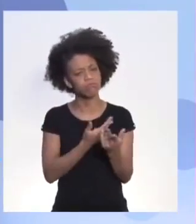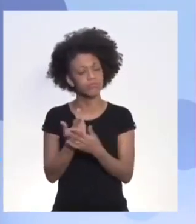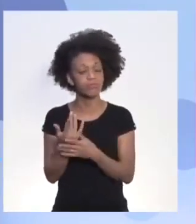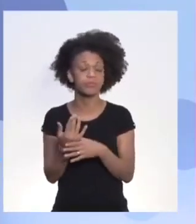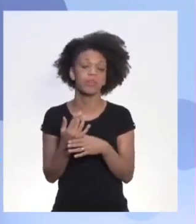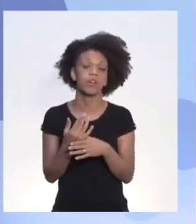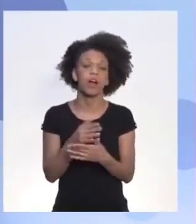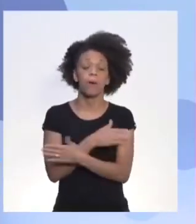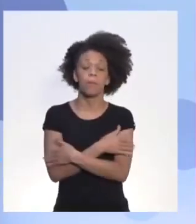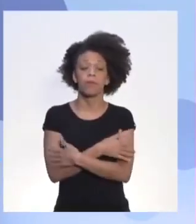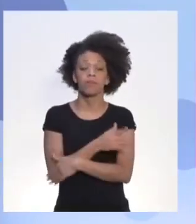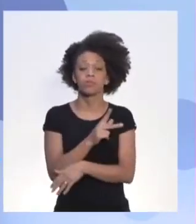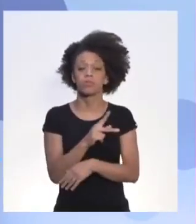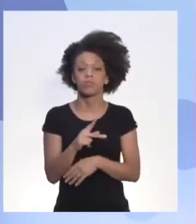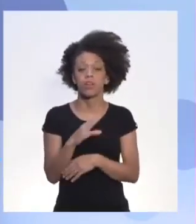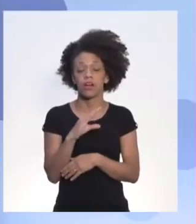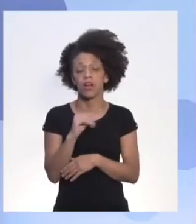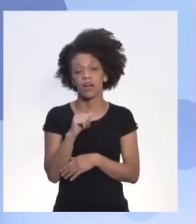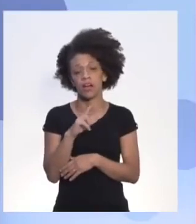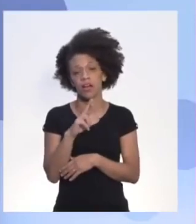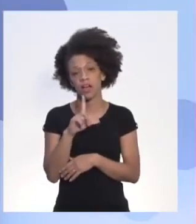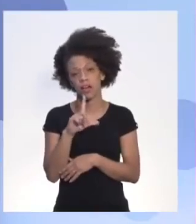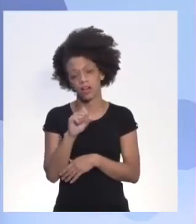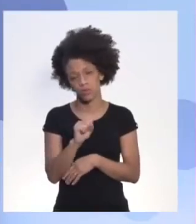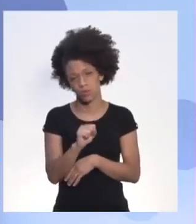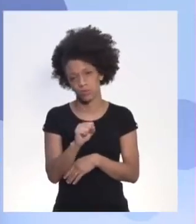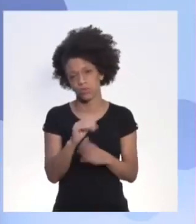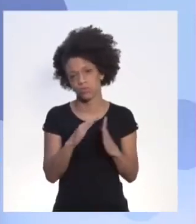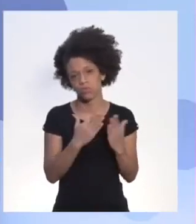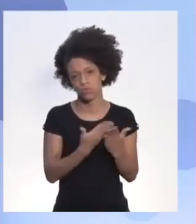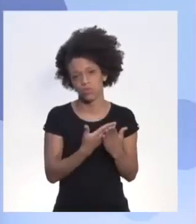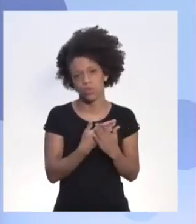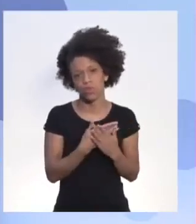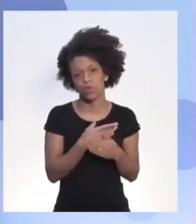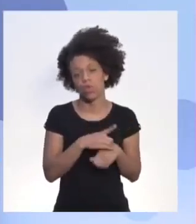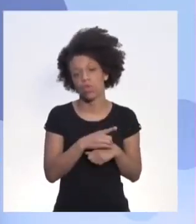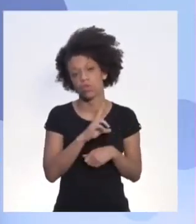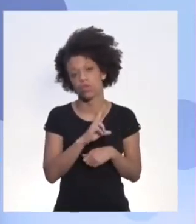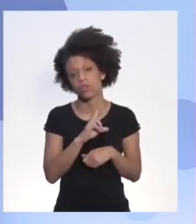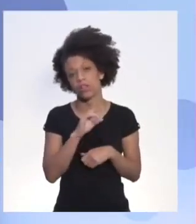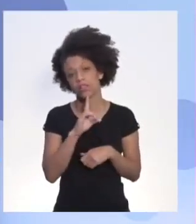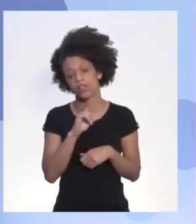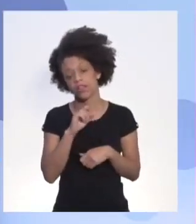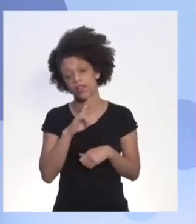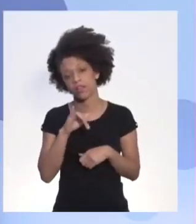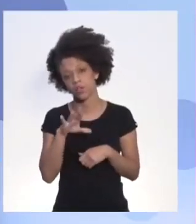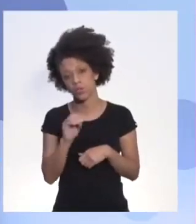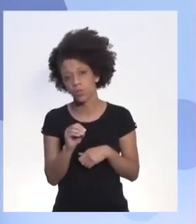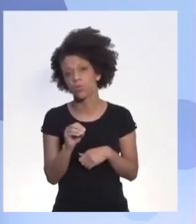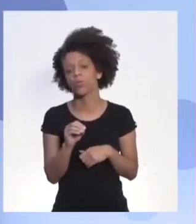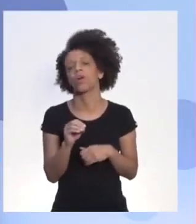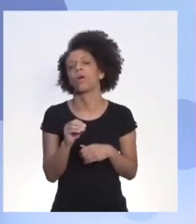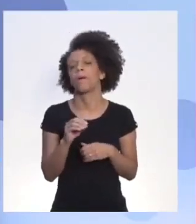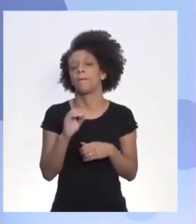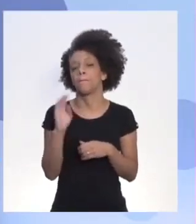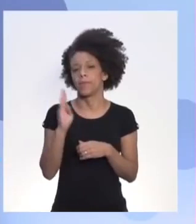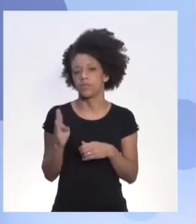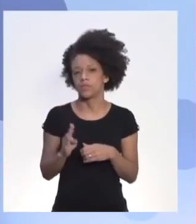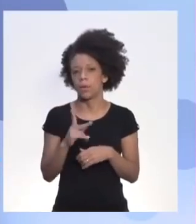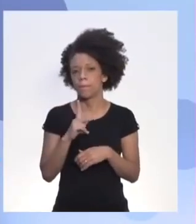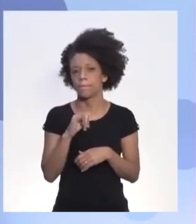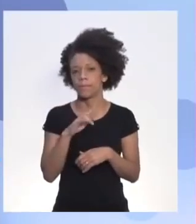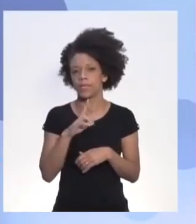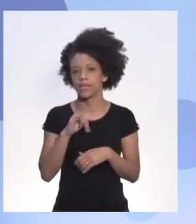porém, abraço lá, professor Carlos Alberto, lá da Escola Doutor Dario Brasil, tá? Lá em Piracicaba. Obrigado,